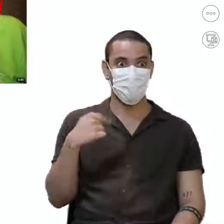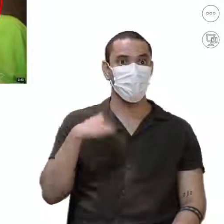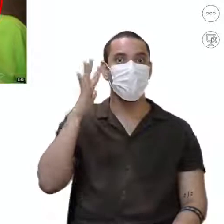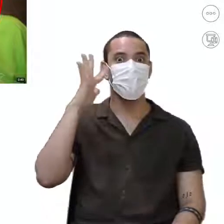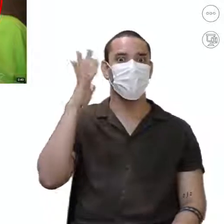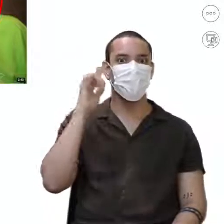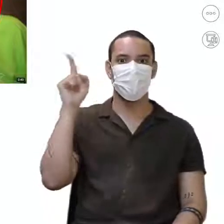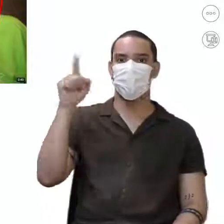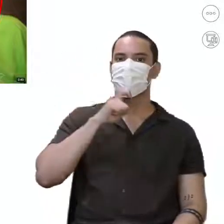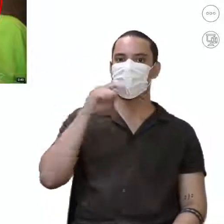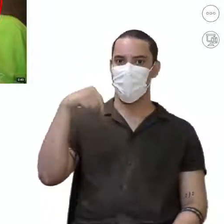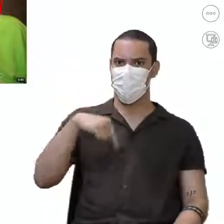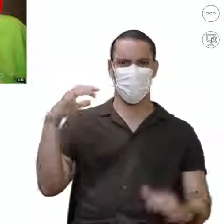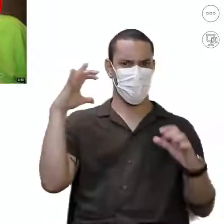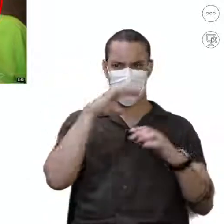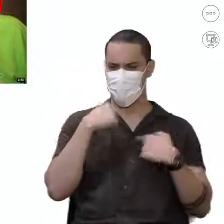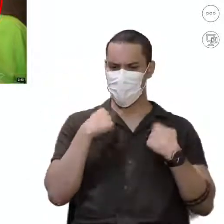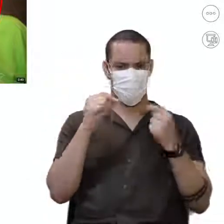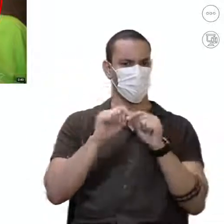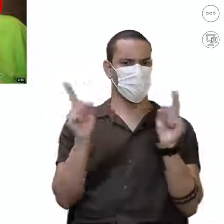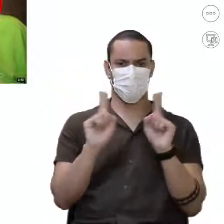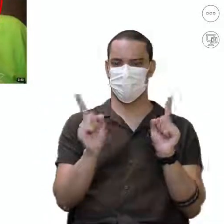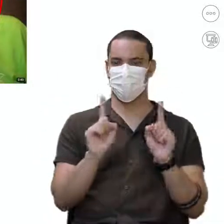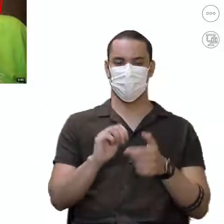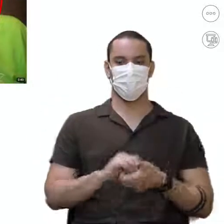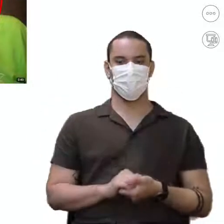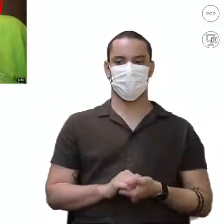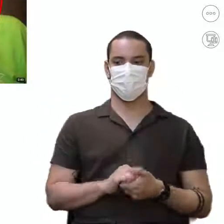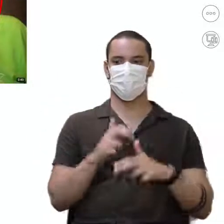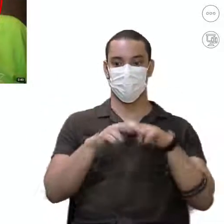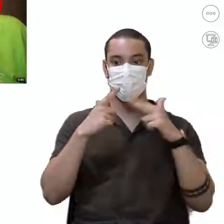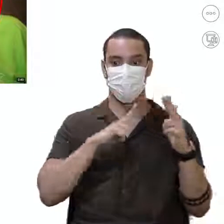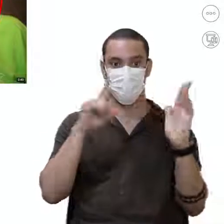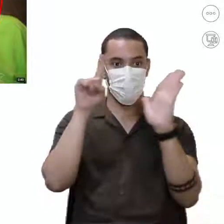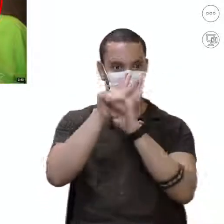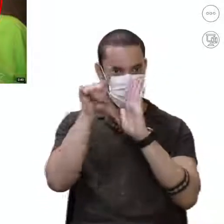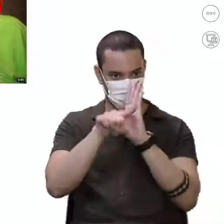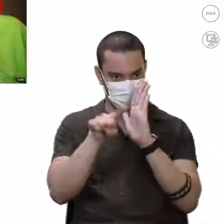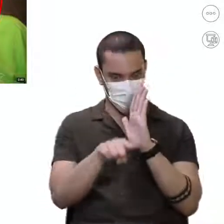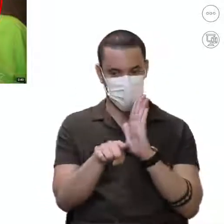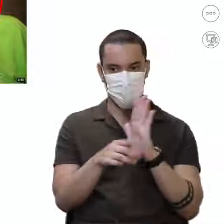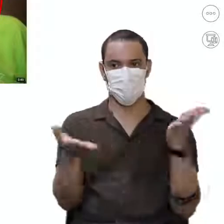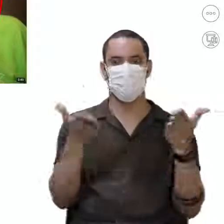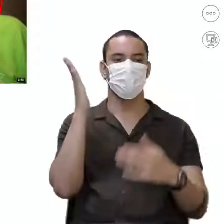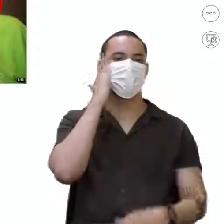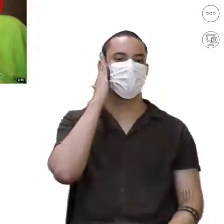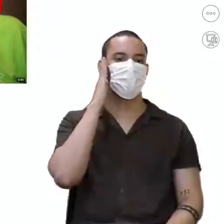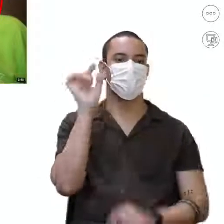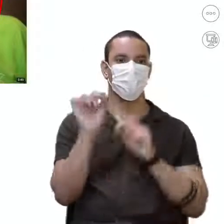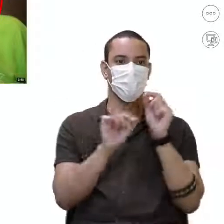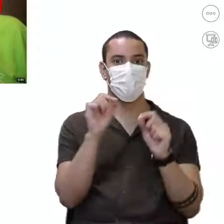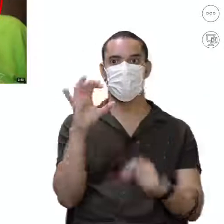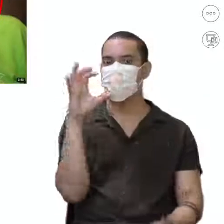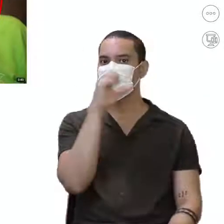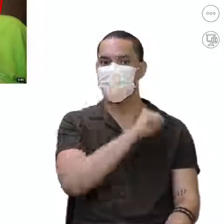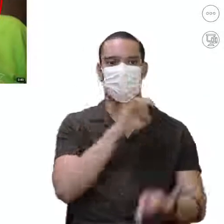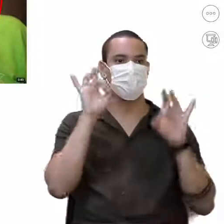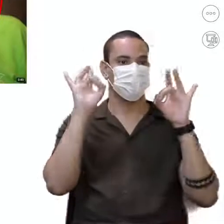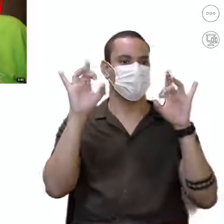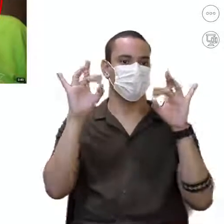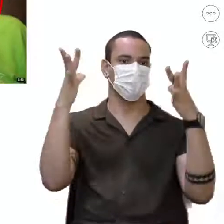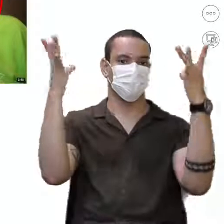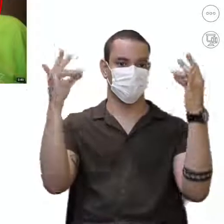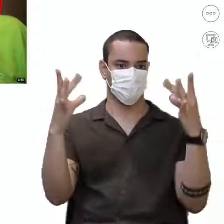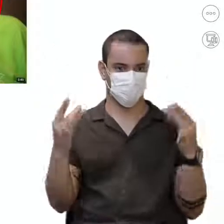que deve fazer frio. Então olha aí, ó. Temos essas perguntas e aí sim você vai ter que ser um pouco mais específica